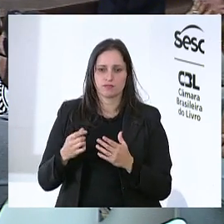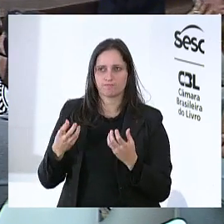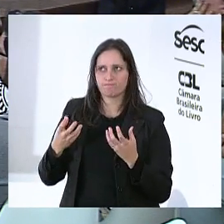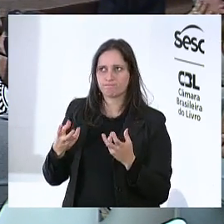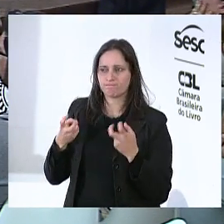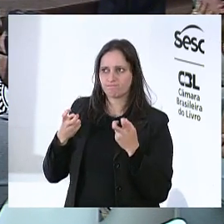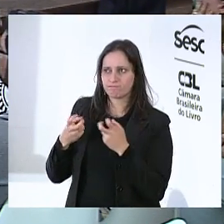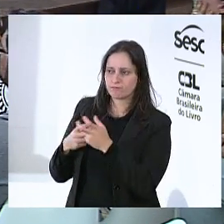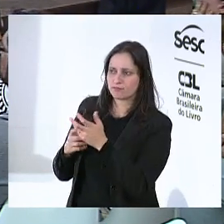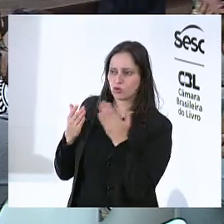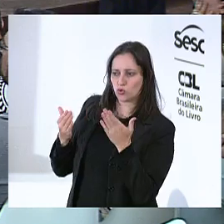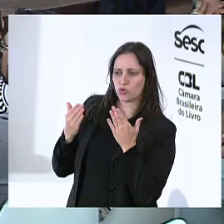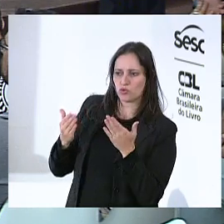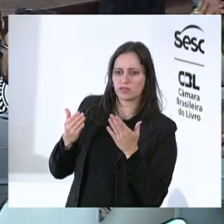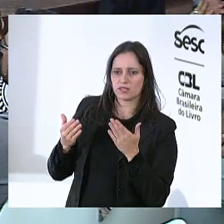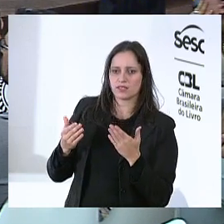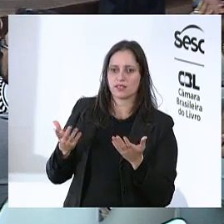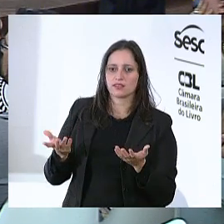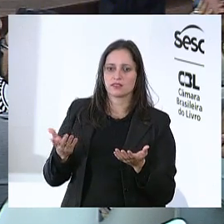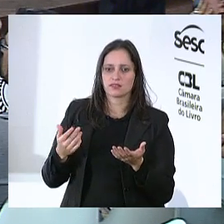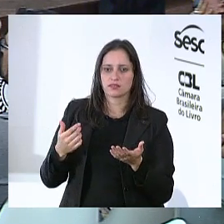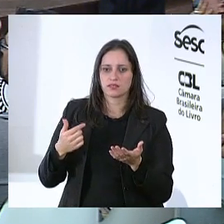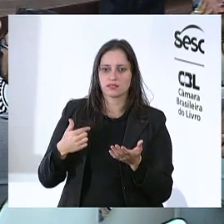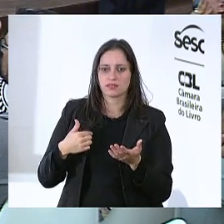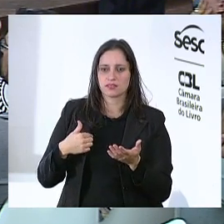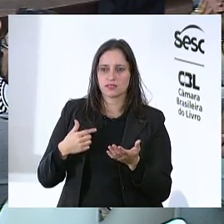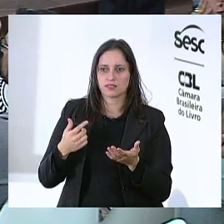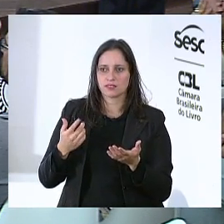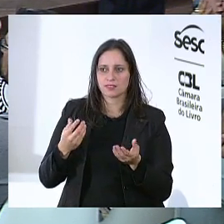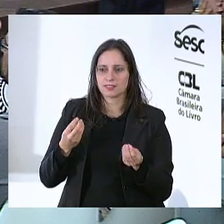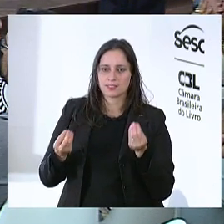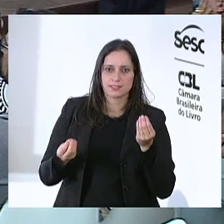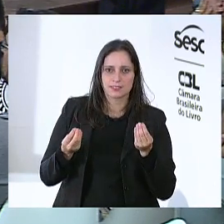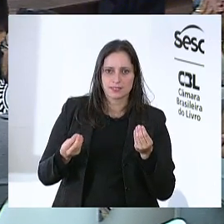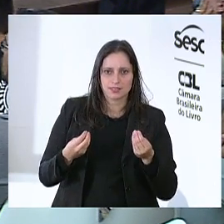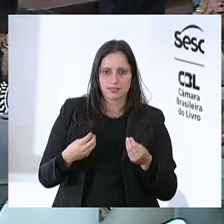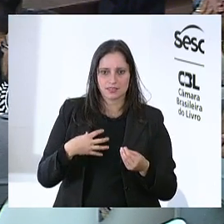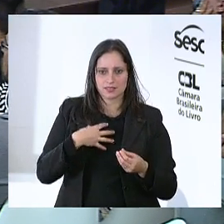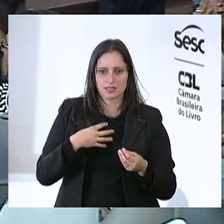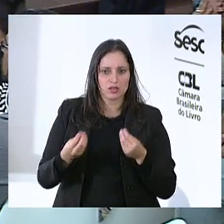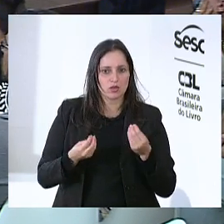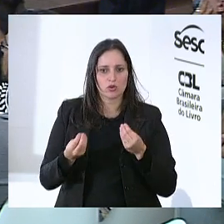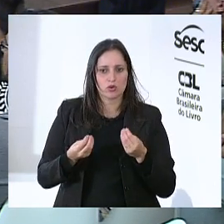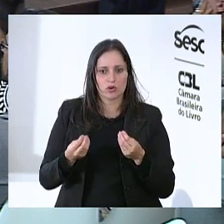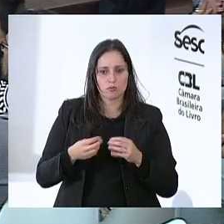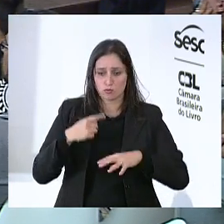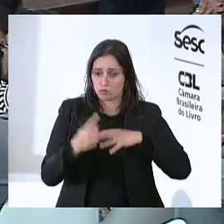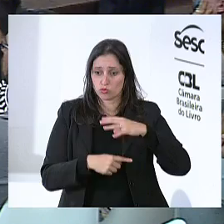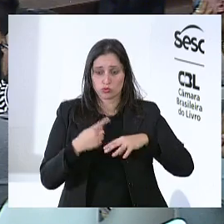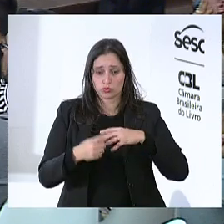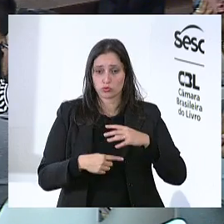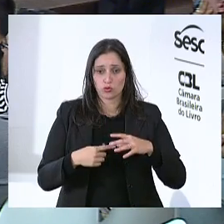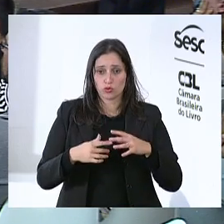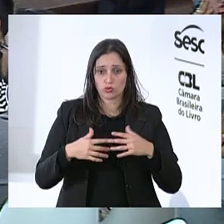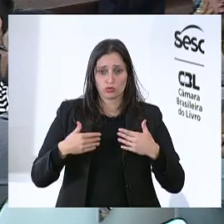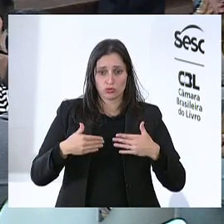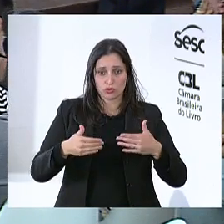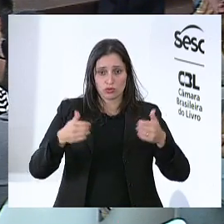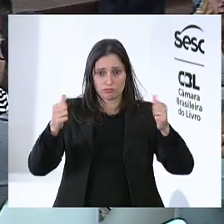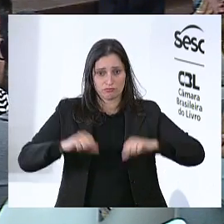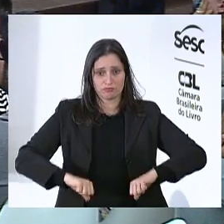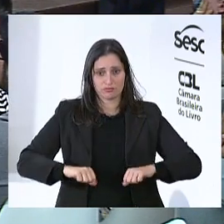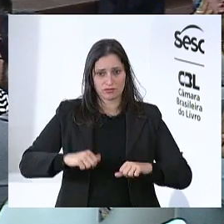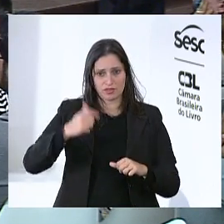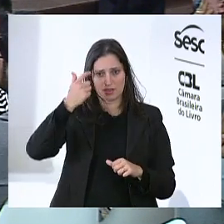gente pode lidar com essa epidemia de mazelas mundiais que me parece que vai muito além de qualquer